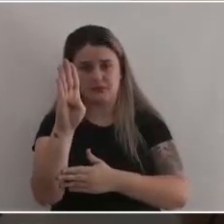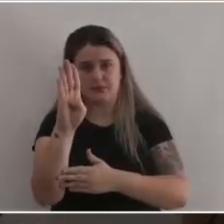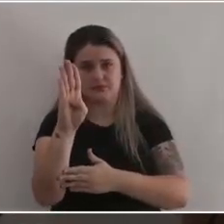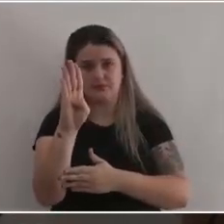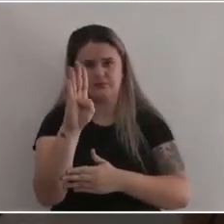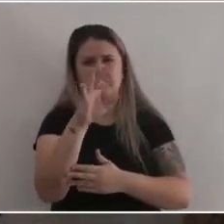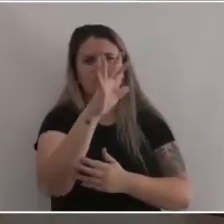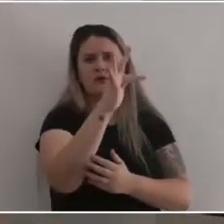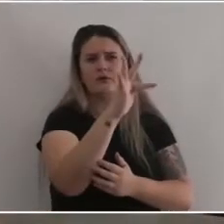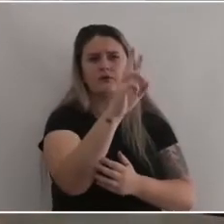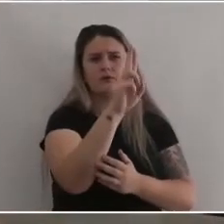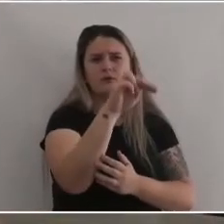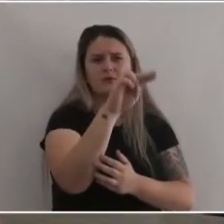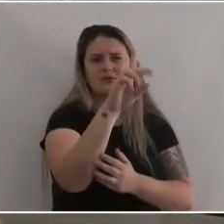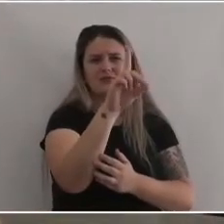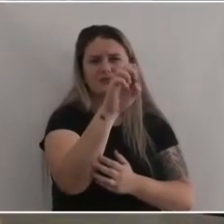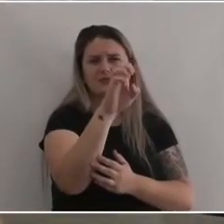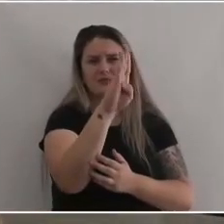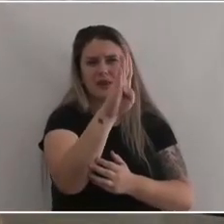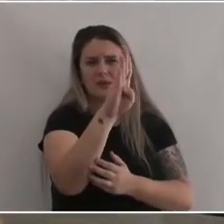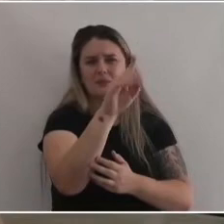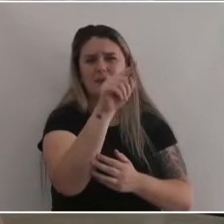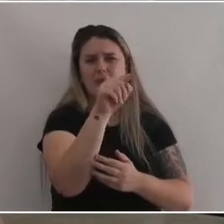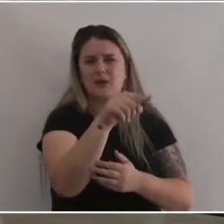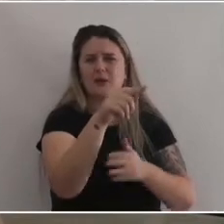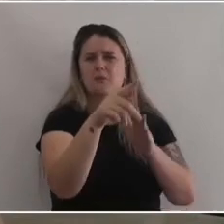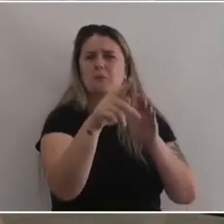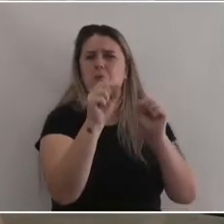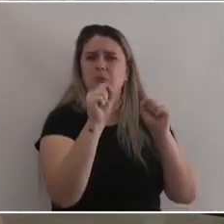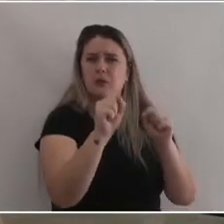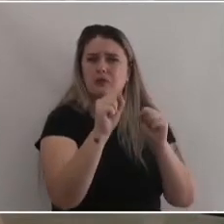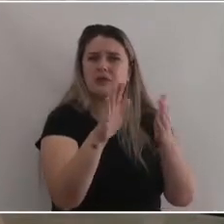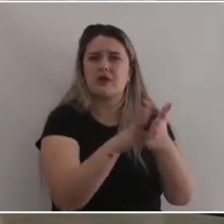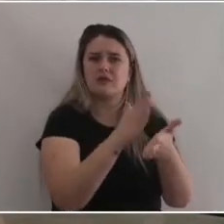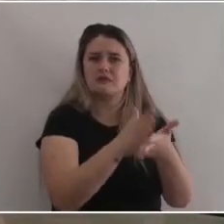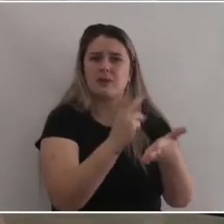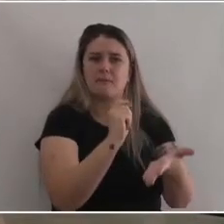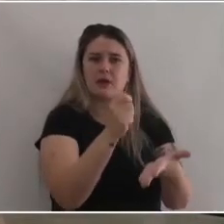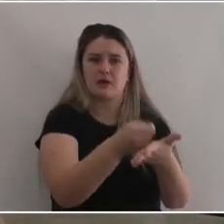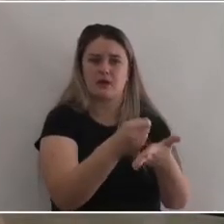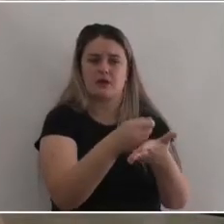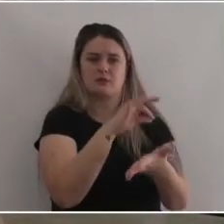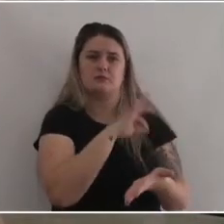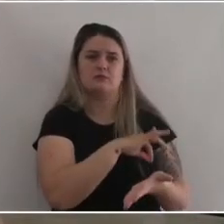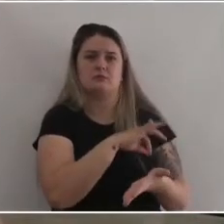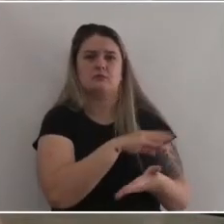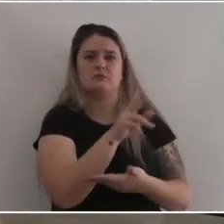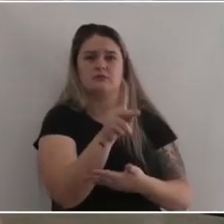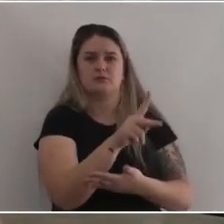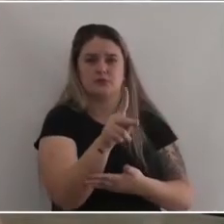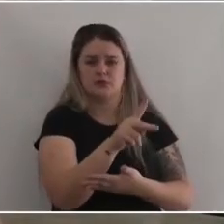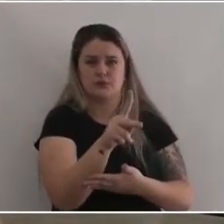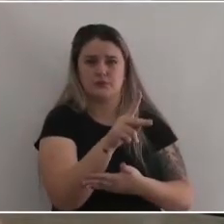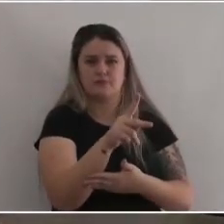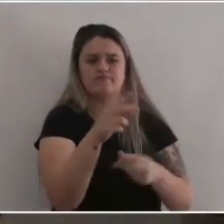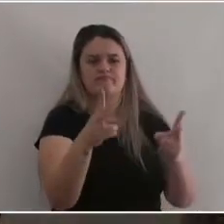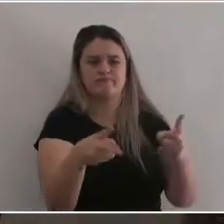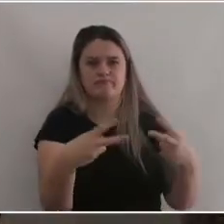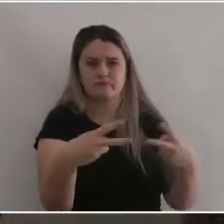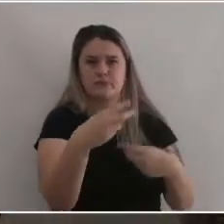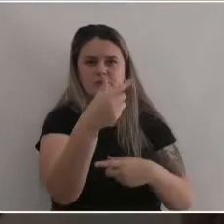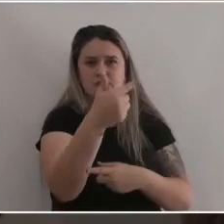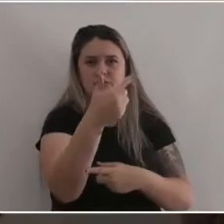é o único exclusivo que pode ser gasto com folha de pagamento dos professores. Então, arrecadado